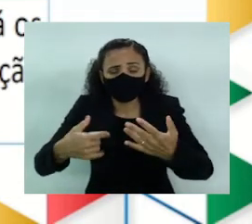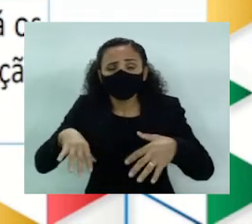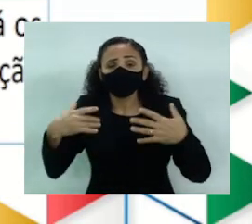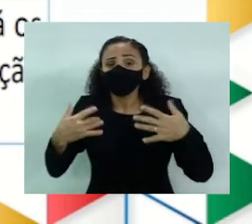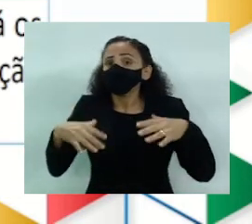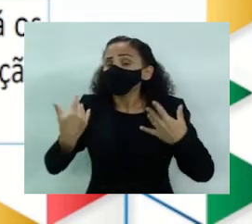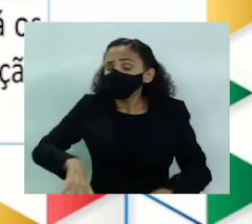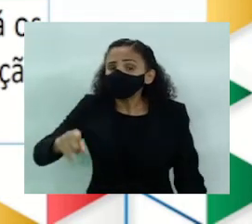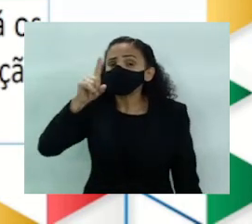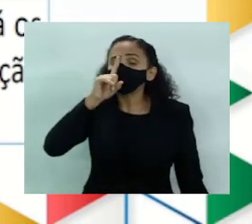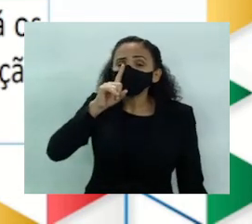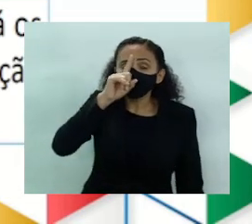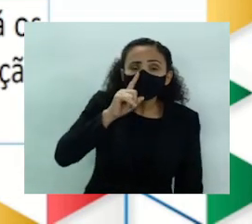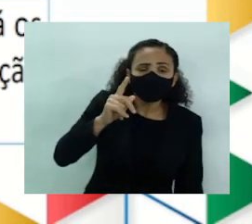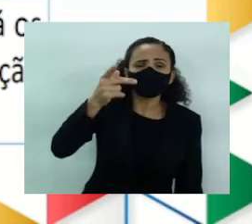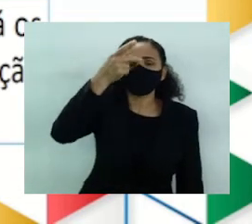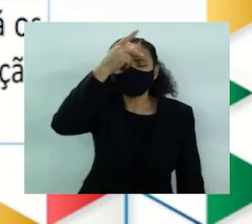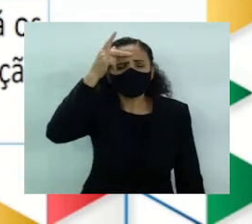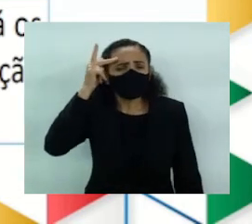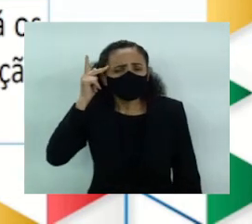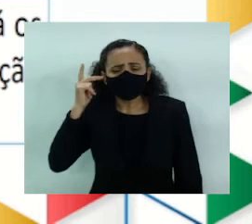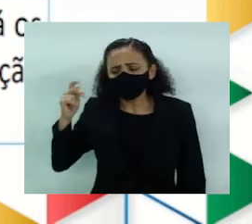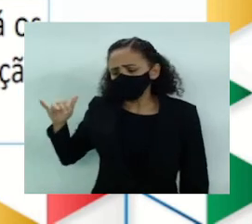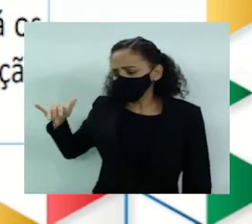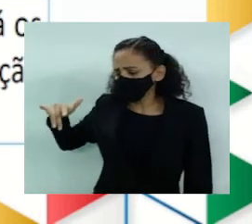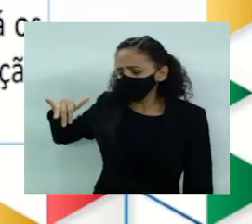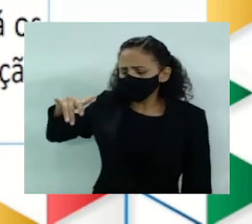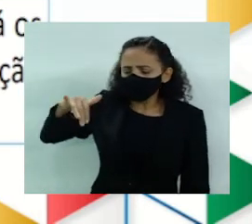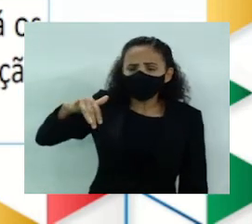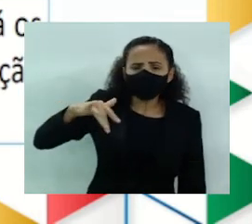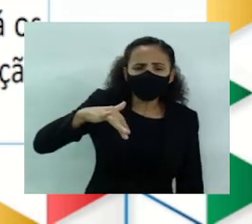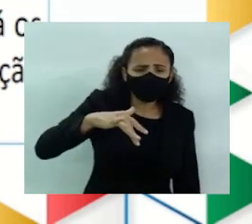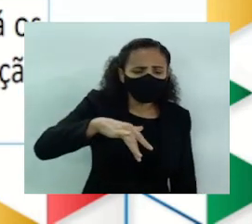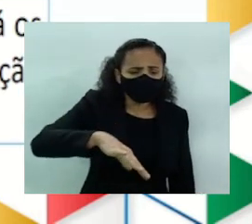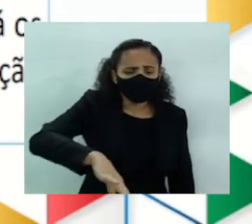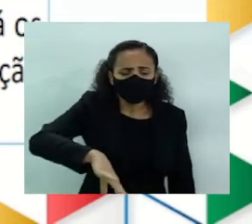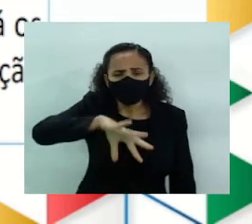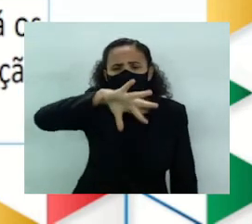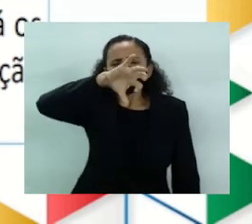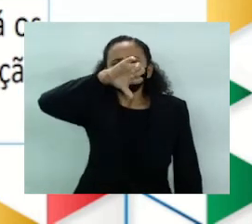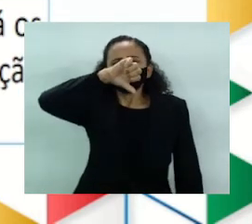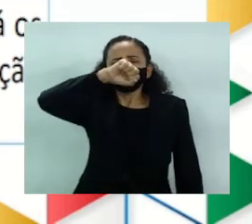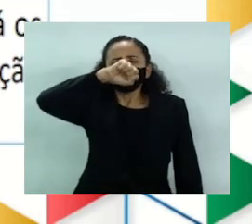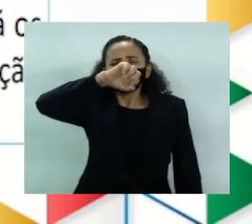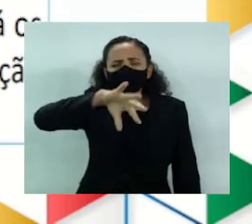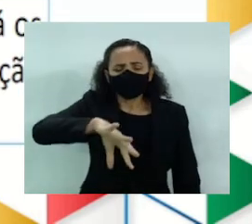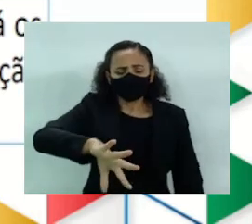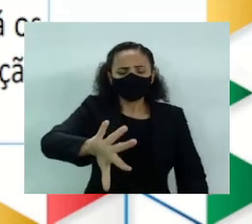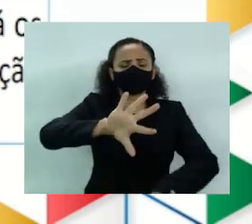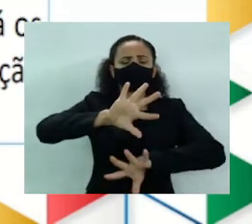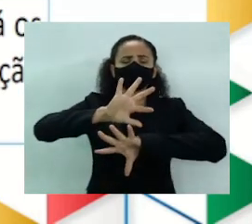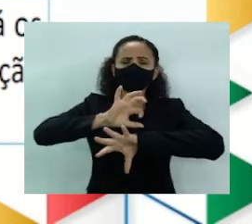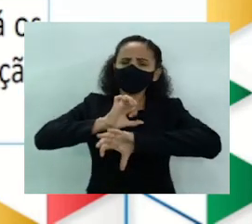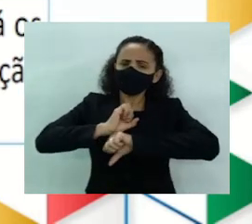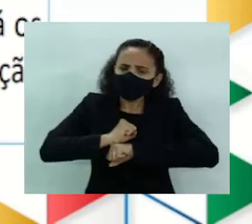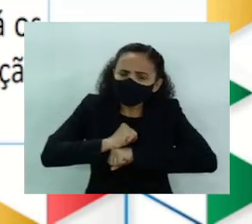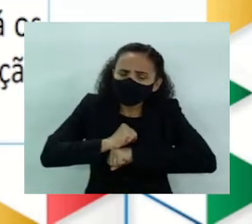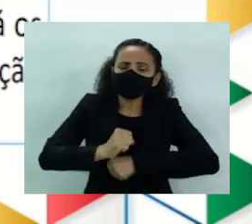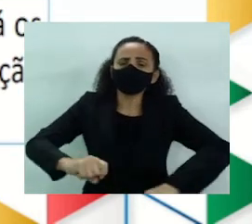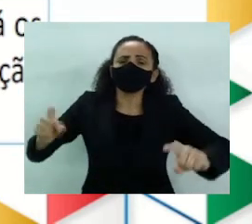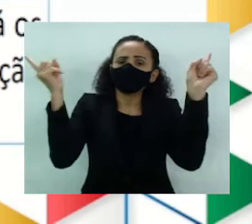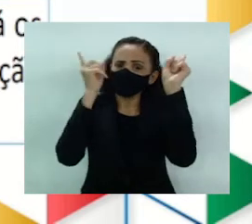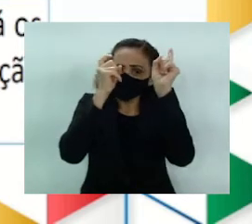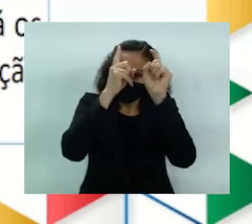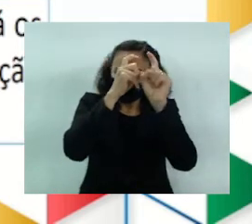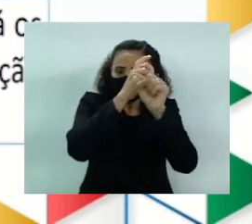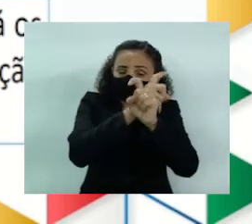Tem pessoas que andam e sentem as narinas começam a ficar vermelhas, se incomodando devido a esse tipo de poluição,